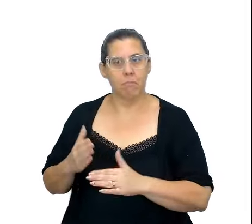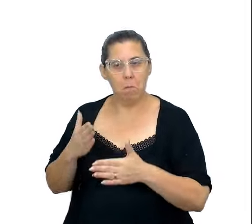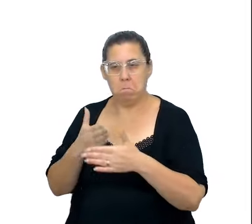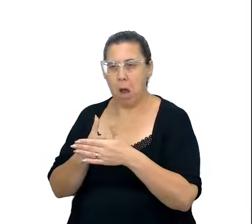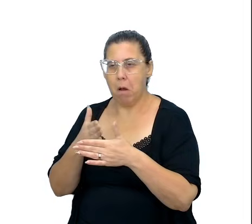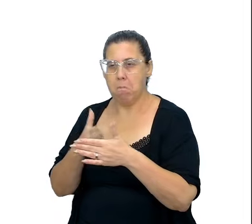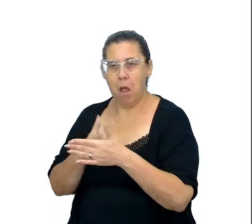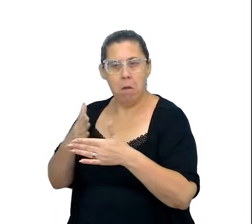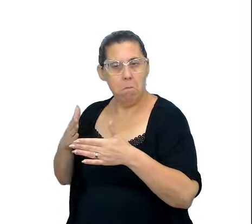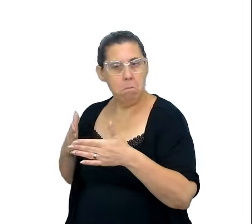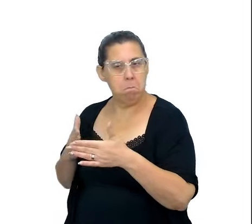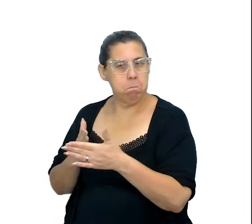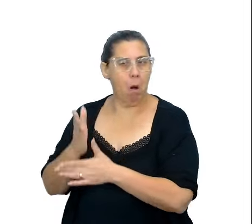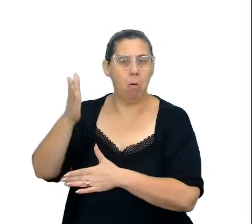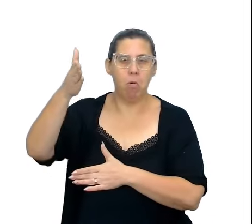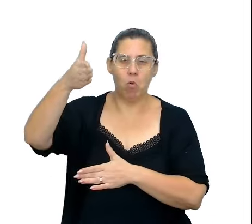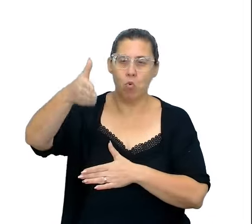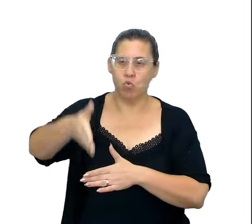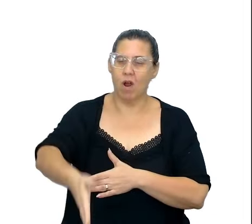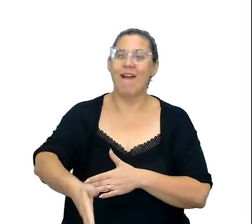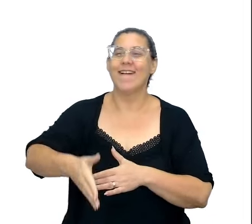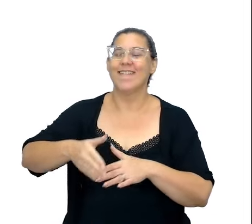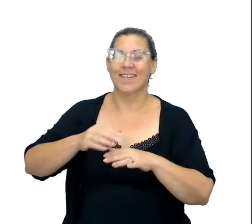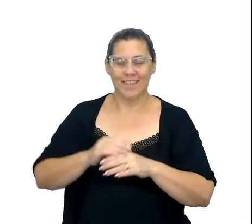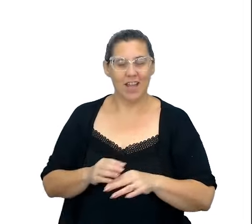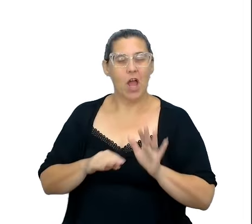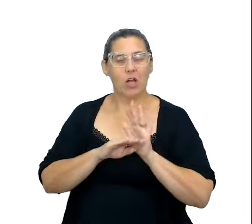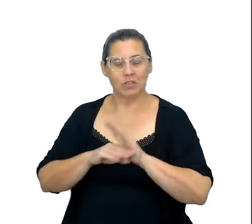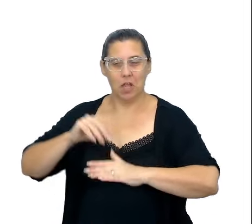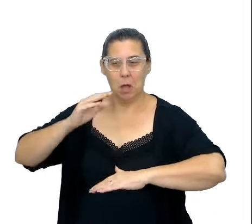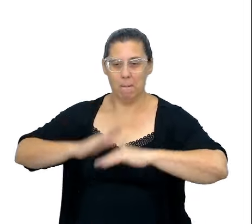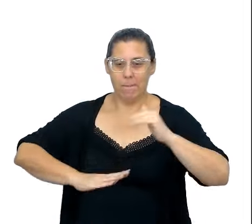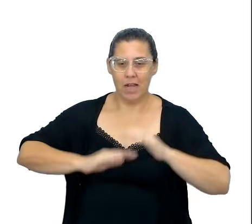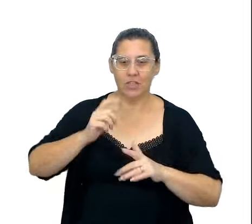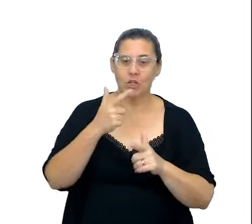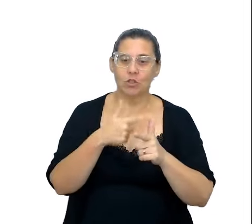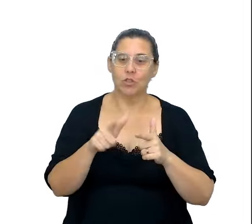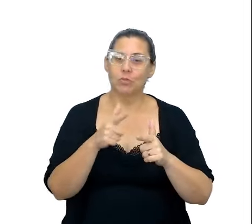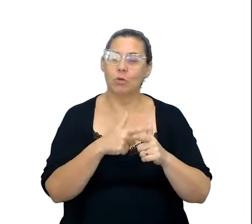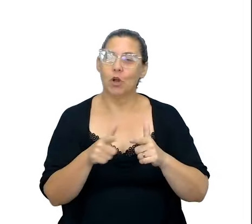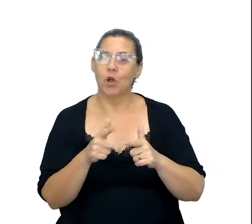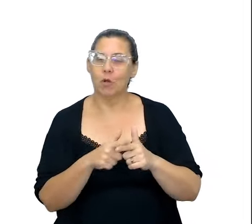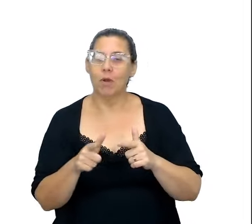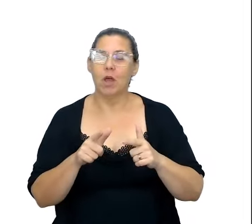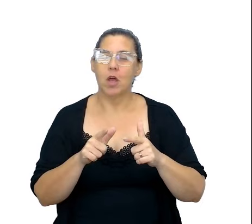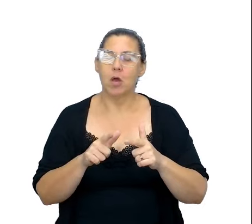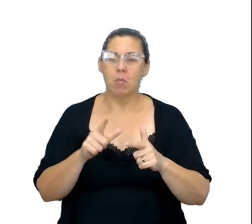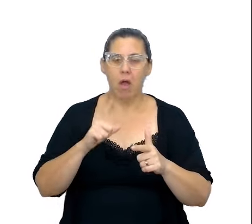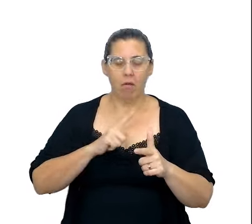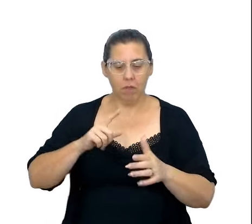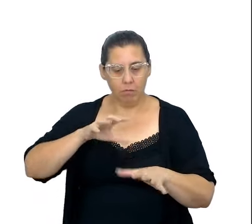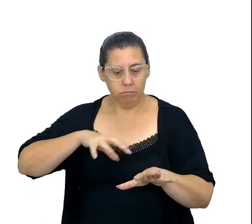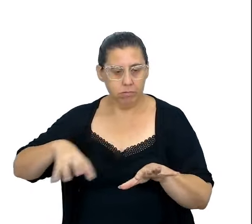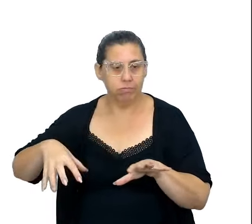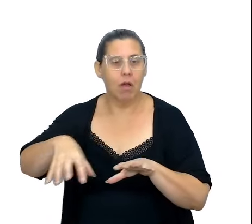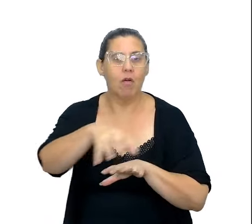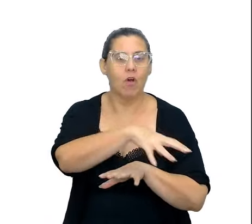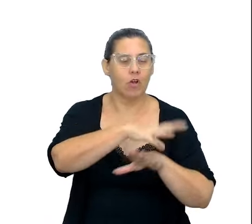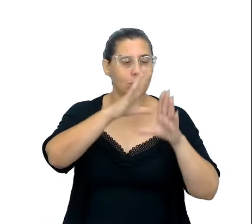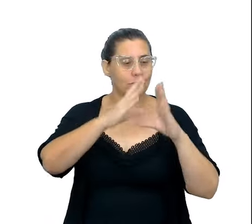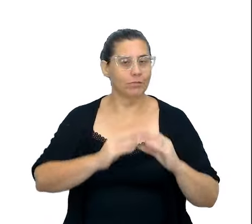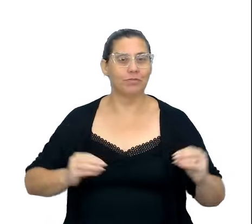os muros da escola e contribuam para práticas que diminuam problemas do entorno, né, e do cotidiano